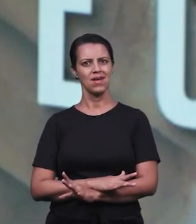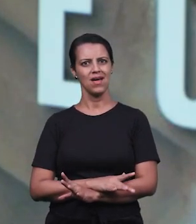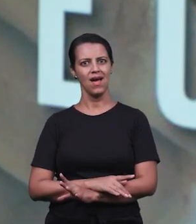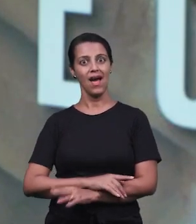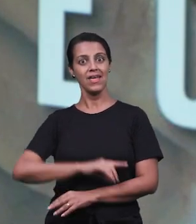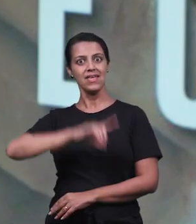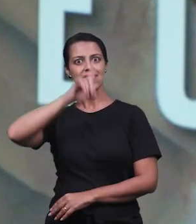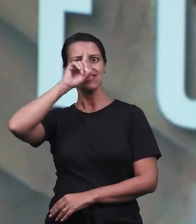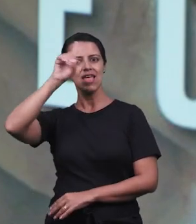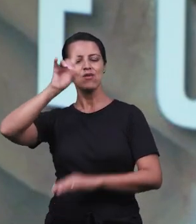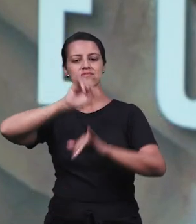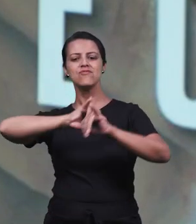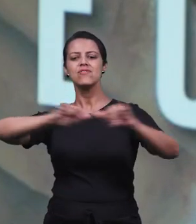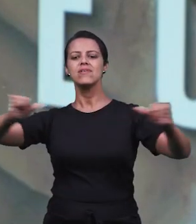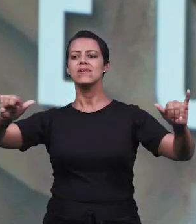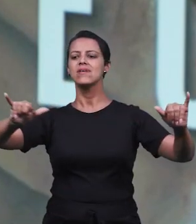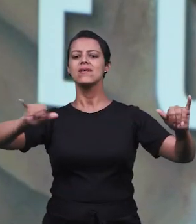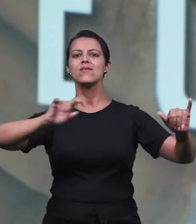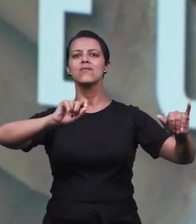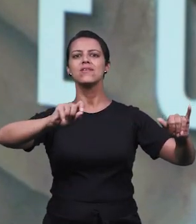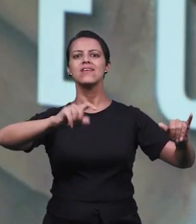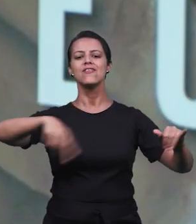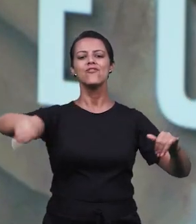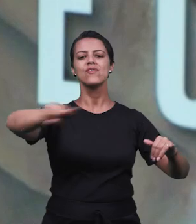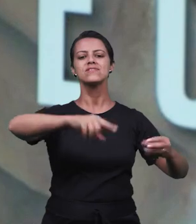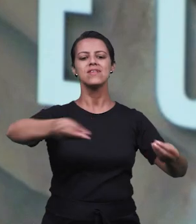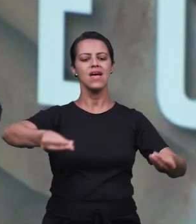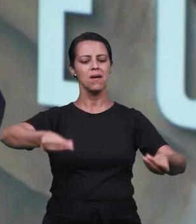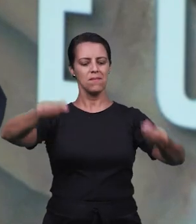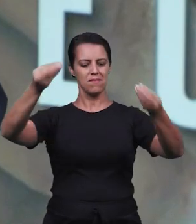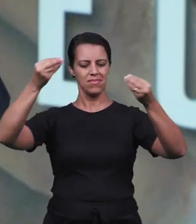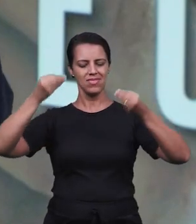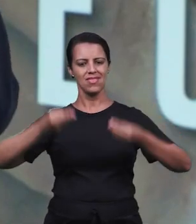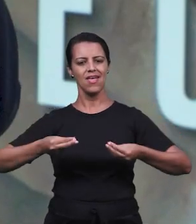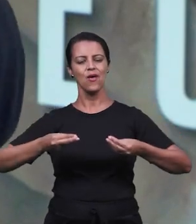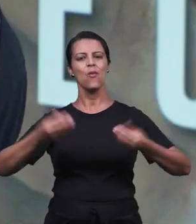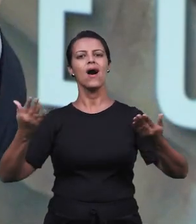a oferta material se reverteu numa